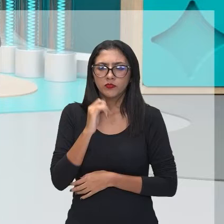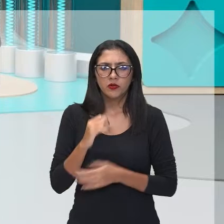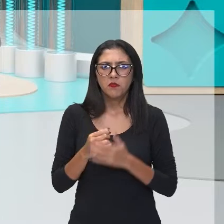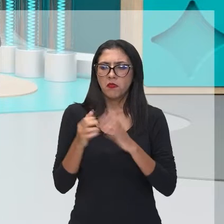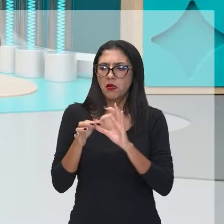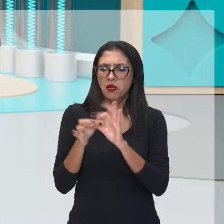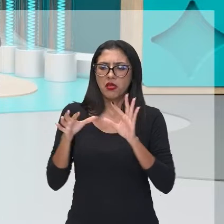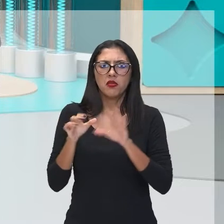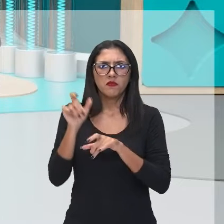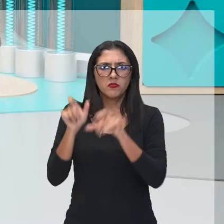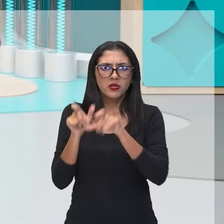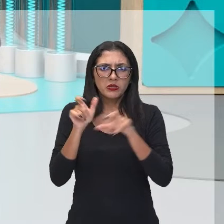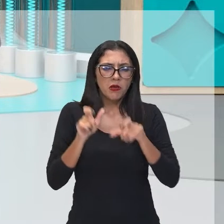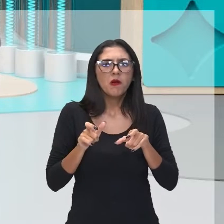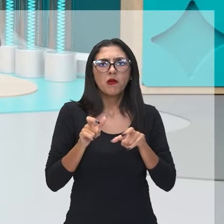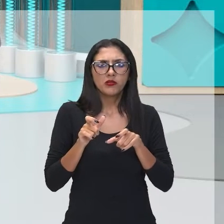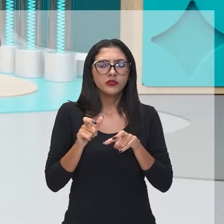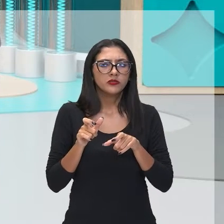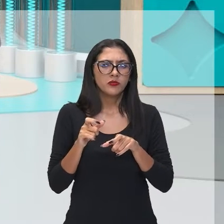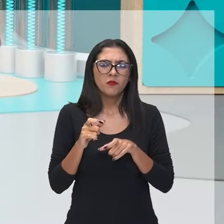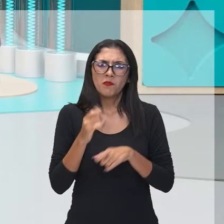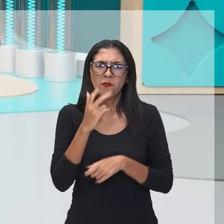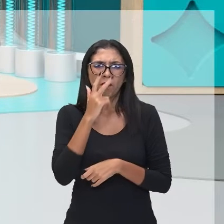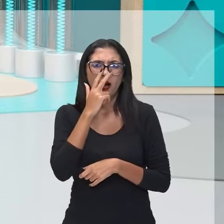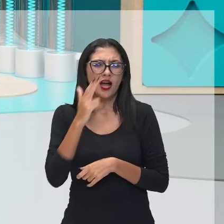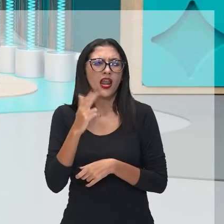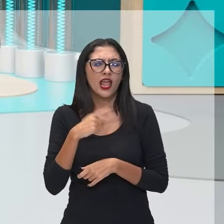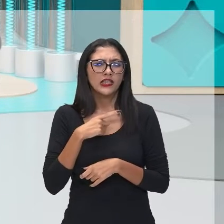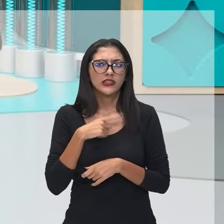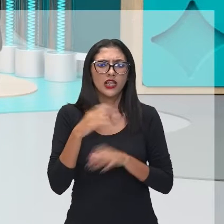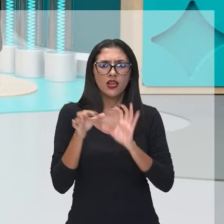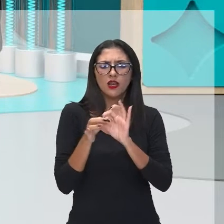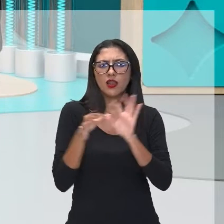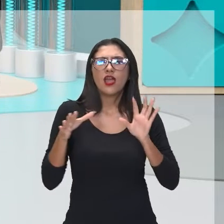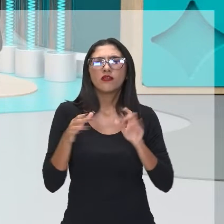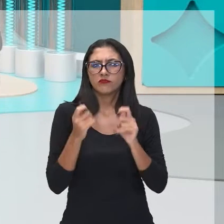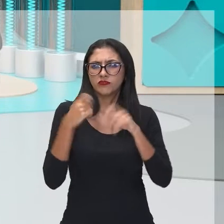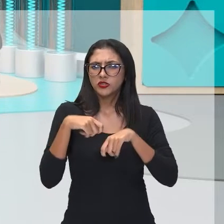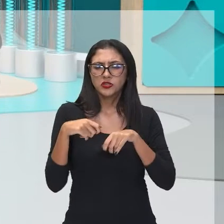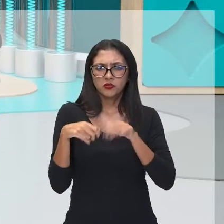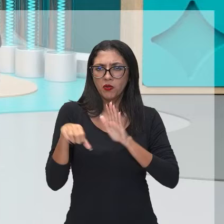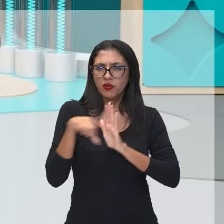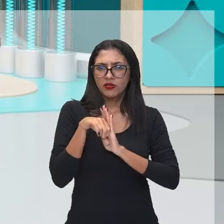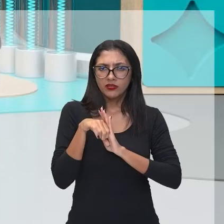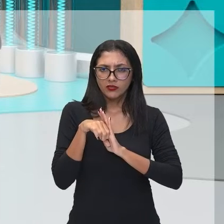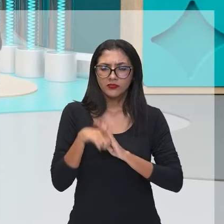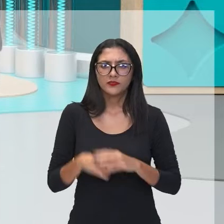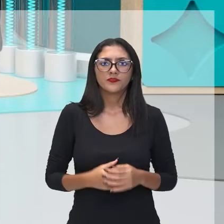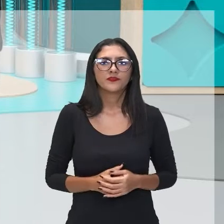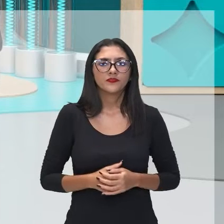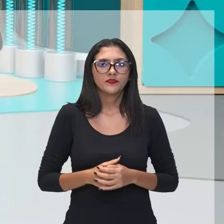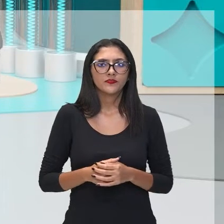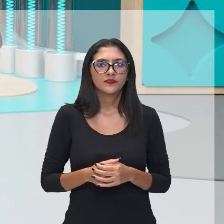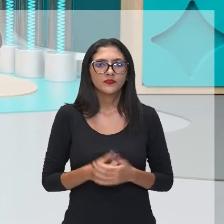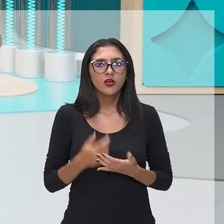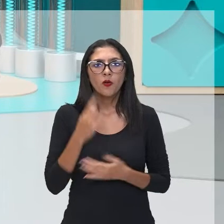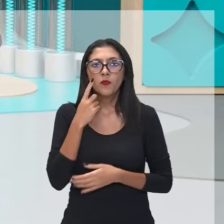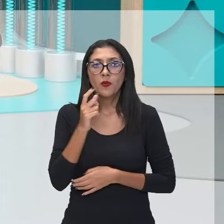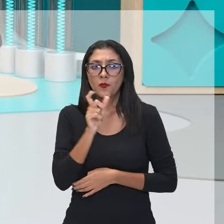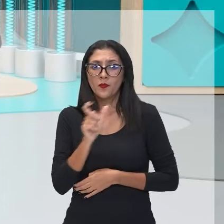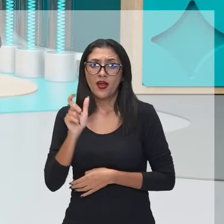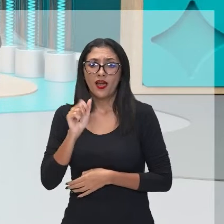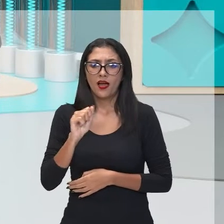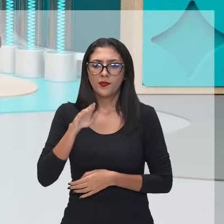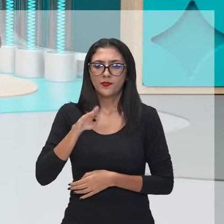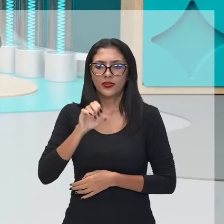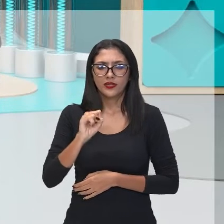um convite às práticas criminosas, certo? Então, percebam que essa garantia absoluta, observem a palavra